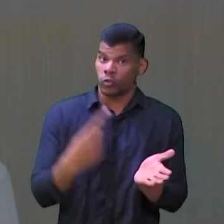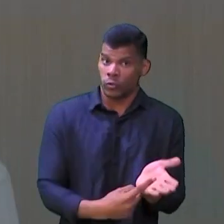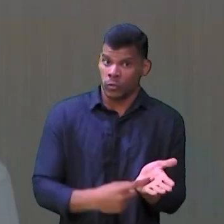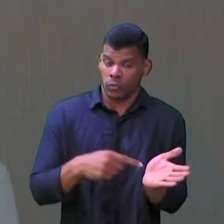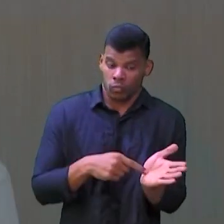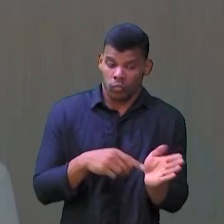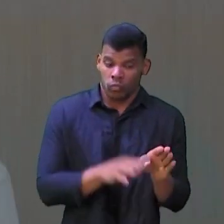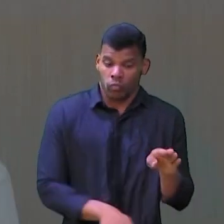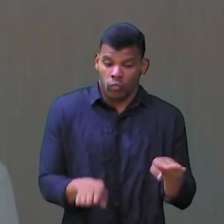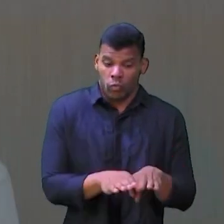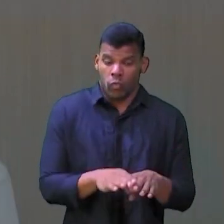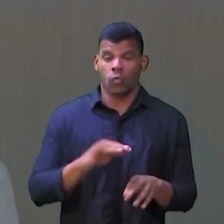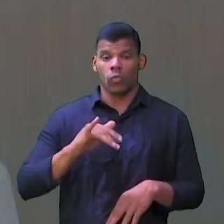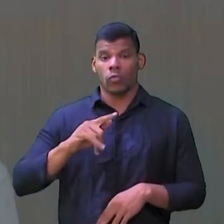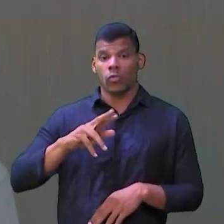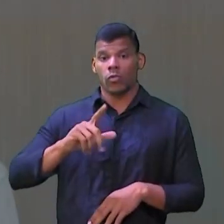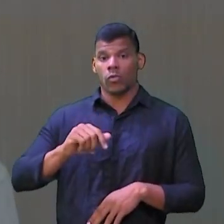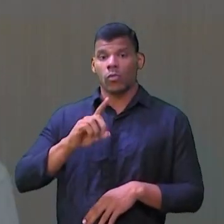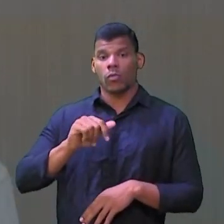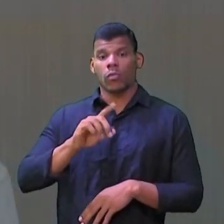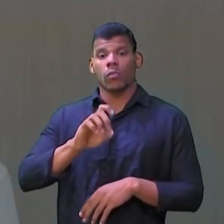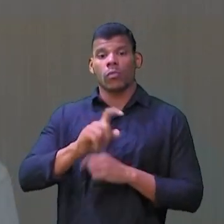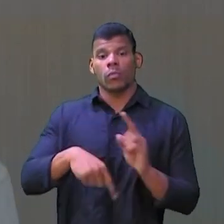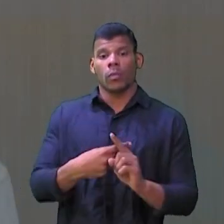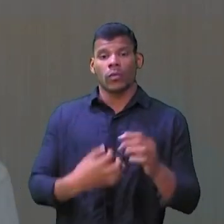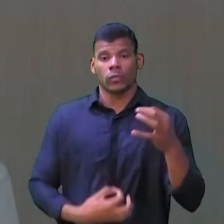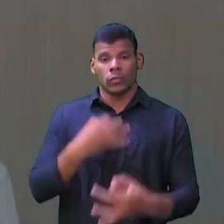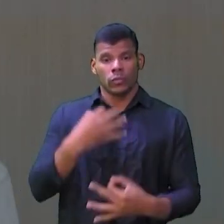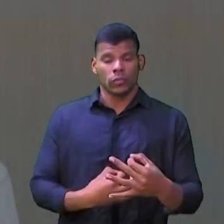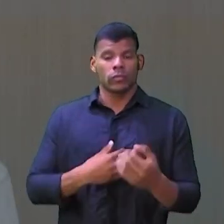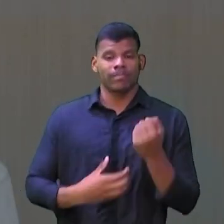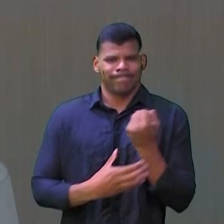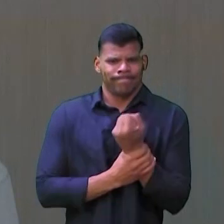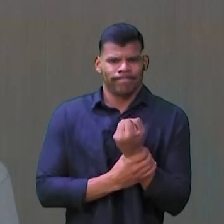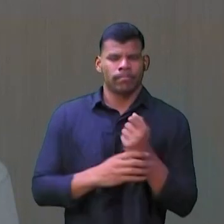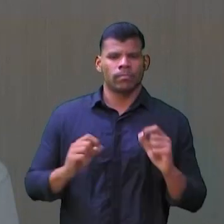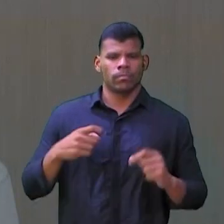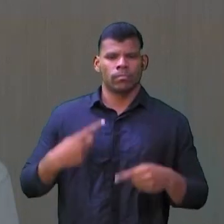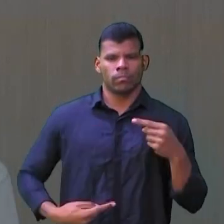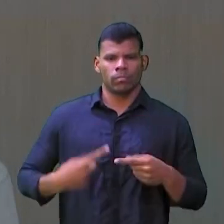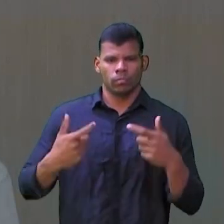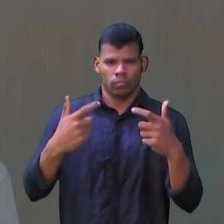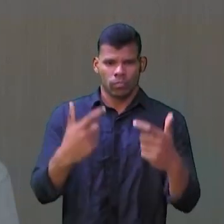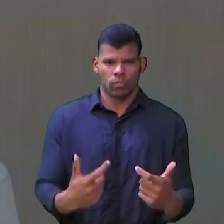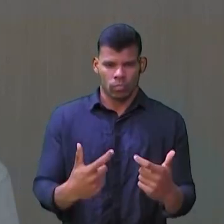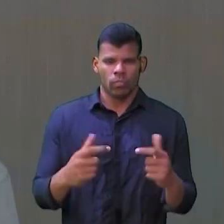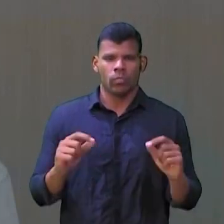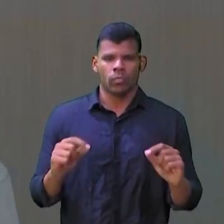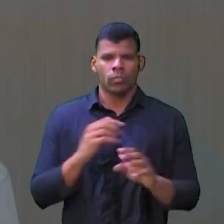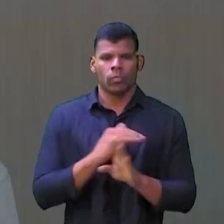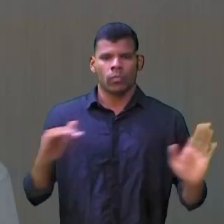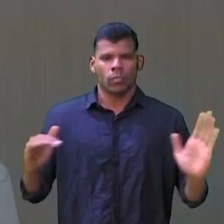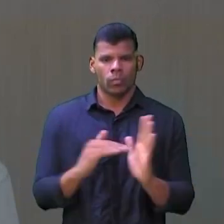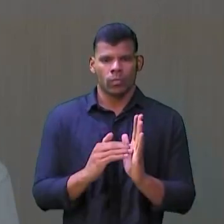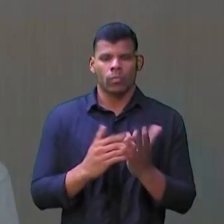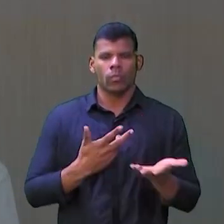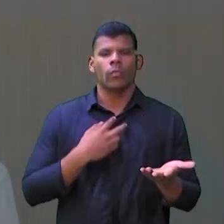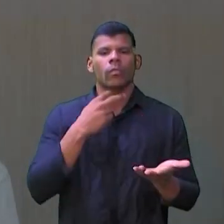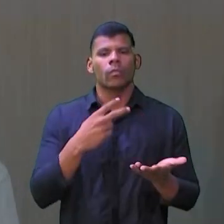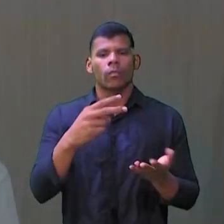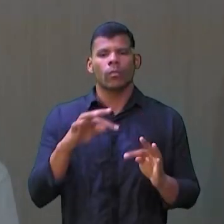com a igualdade e a justiça, garantindo que a política seja um espaço onde todas as